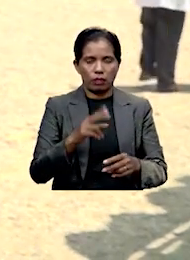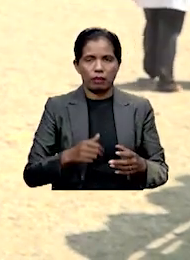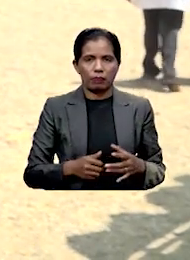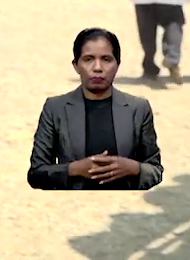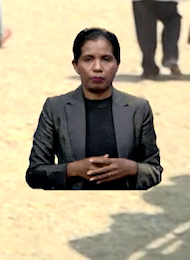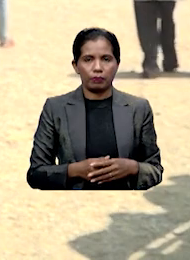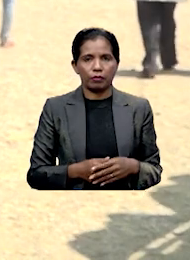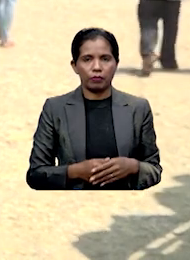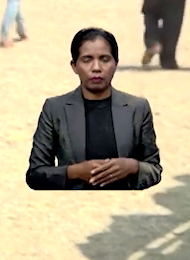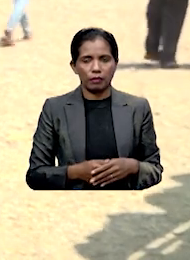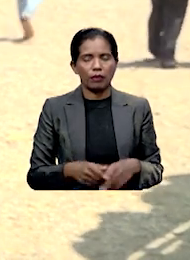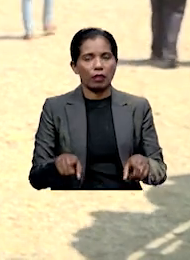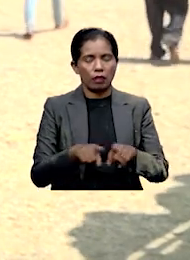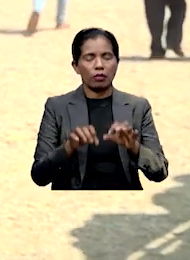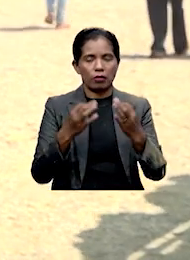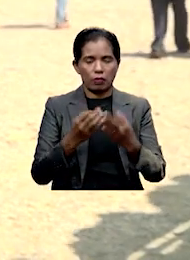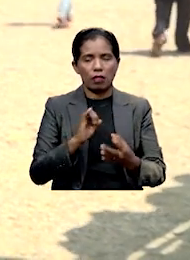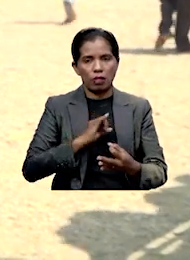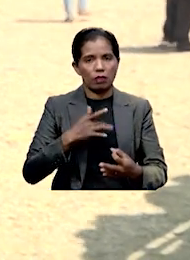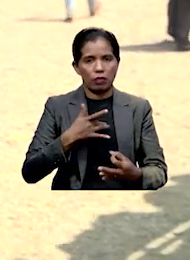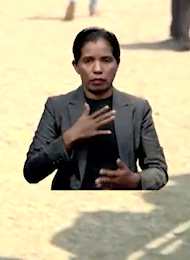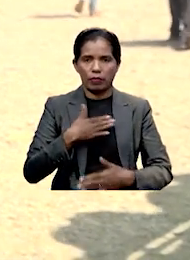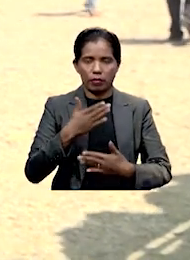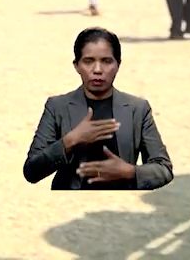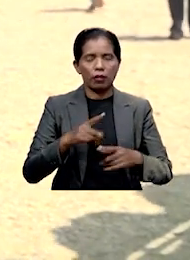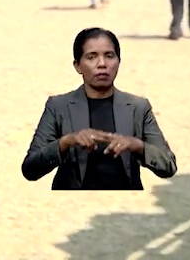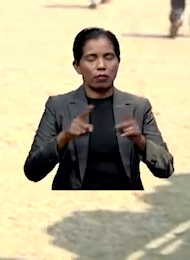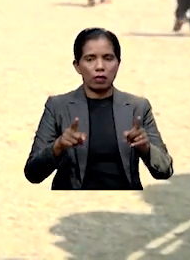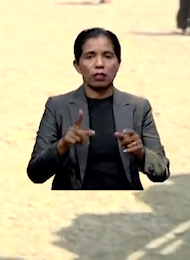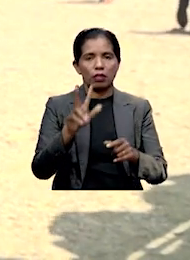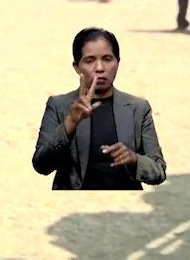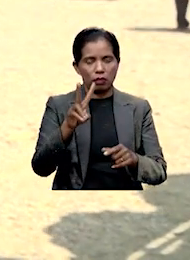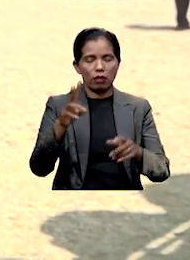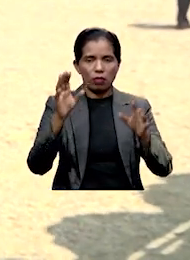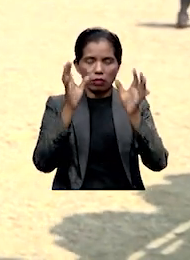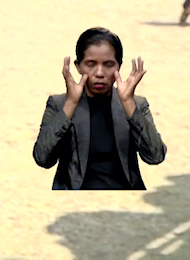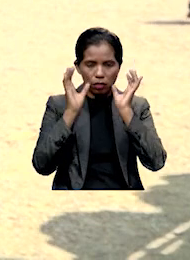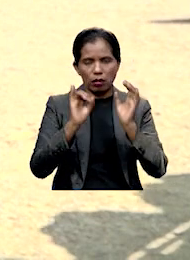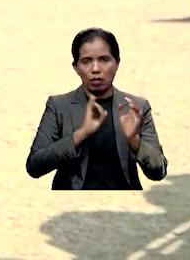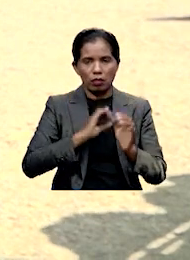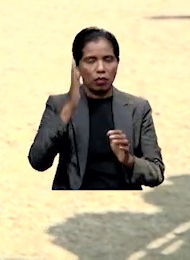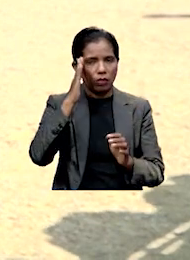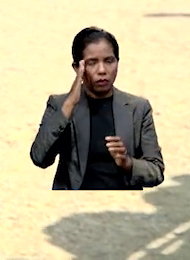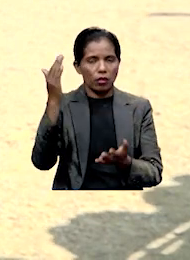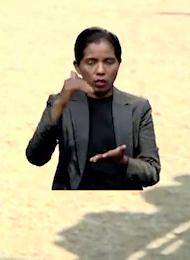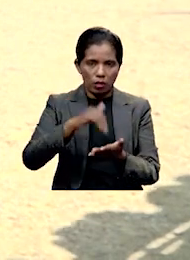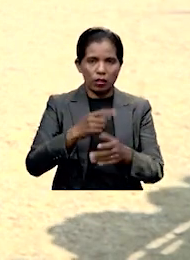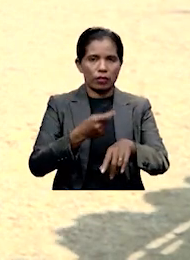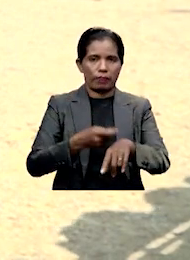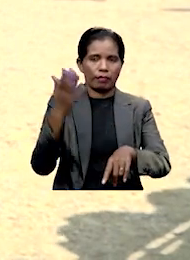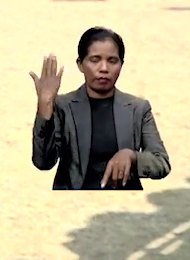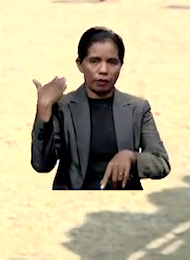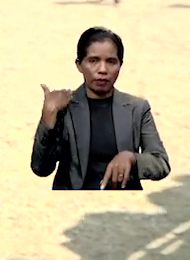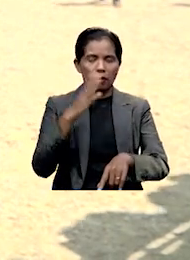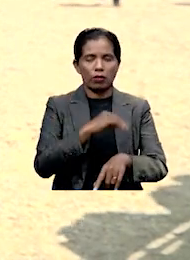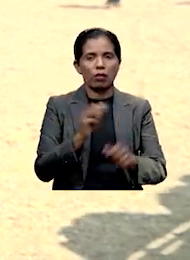Aileu ne, nessa família ne, primeiro hau contente, mas segundo hau triste, quando behira hau lembra fil faliba passado,